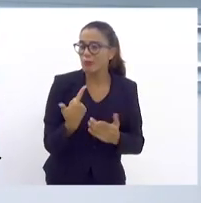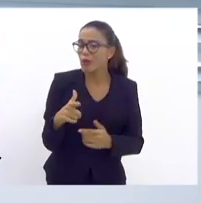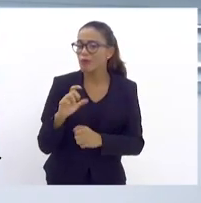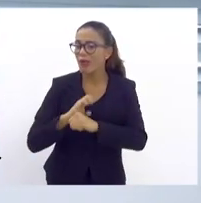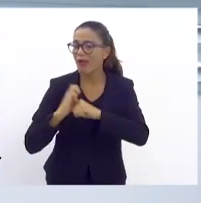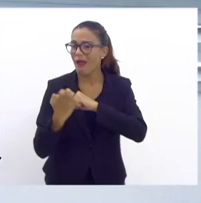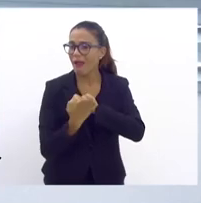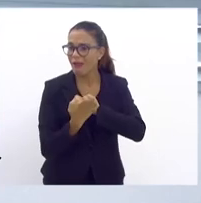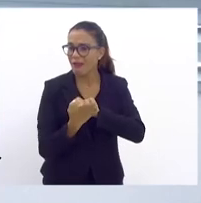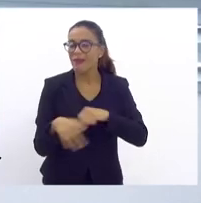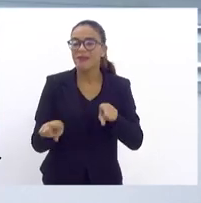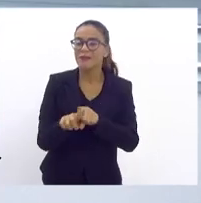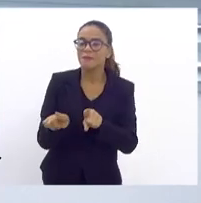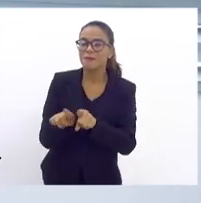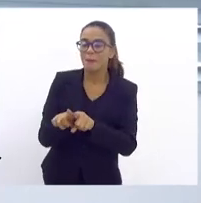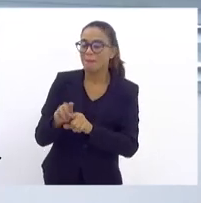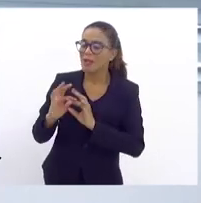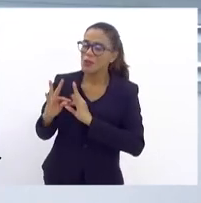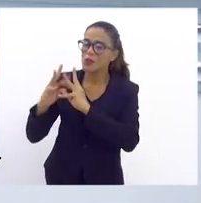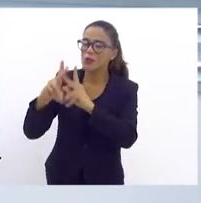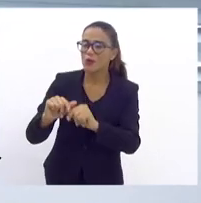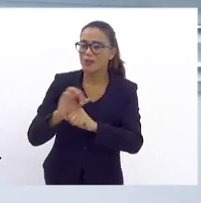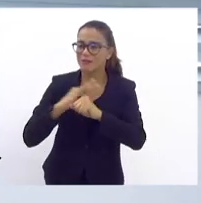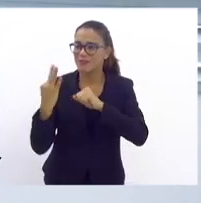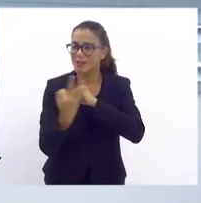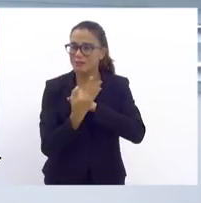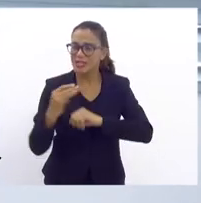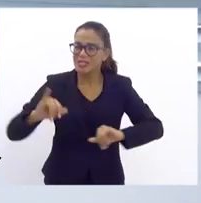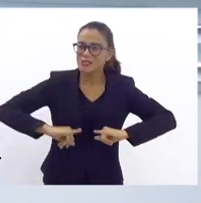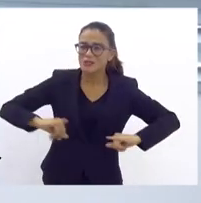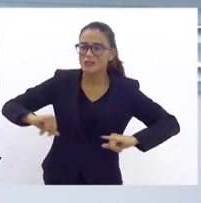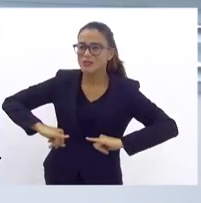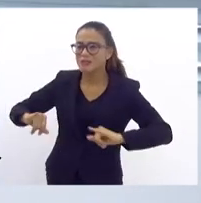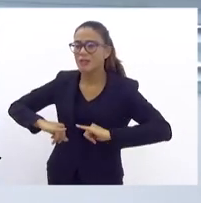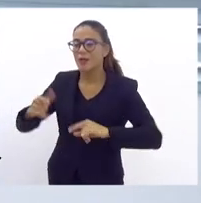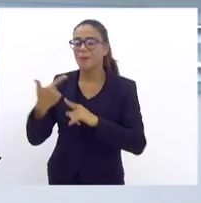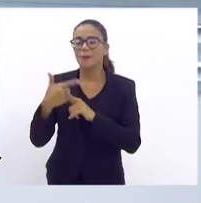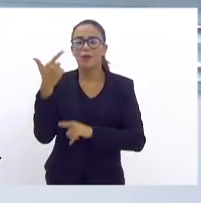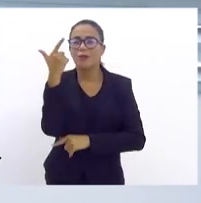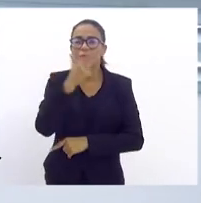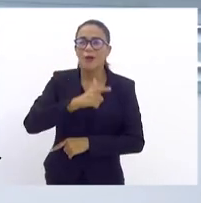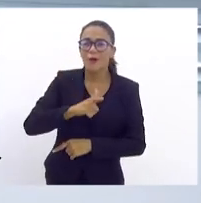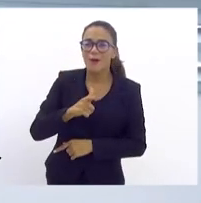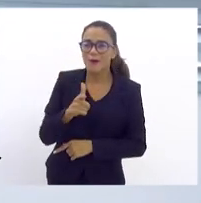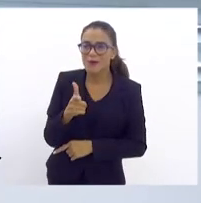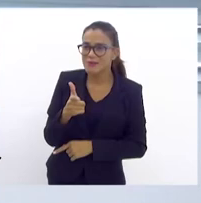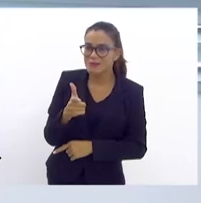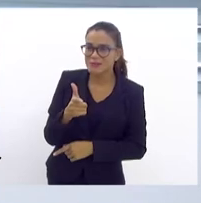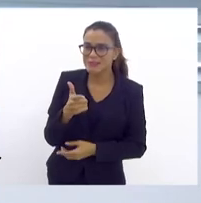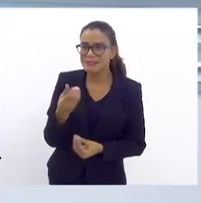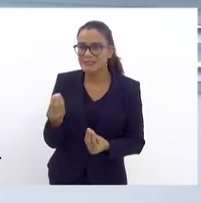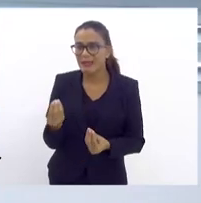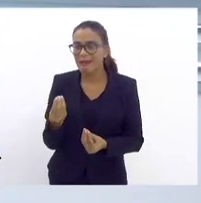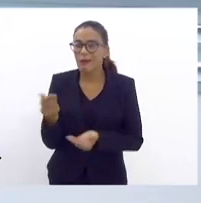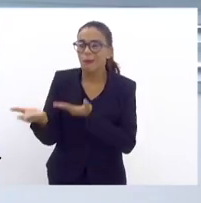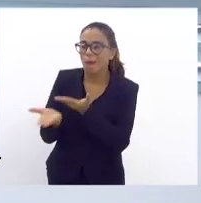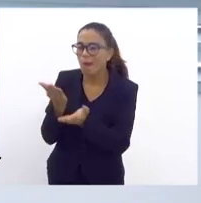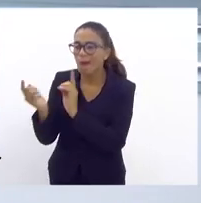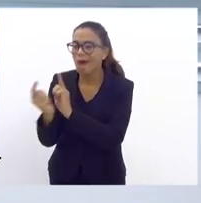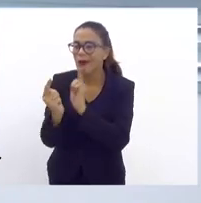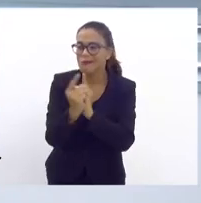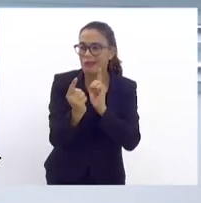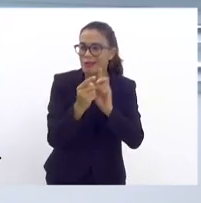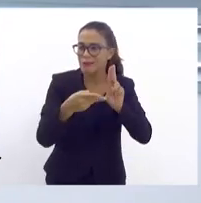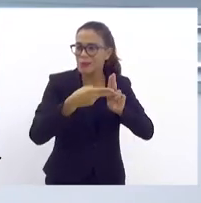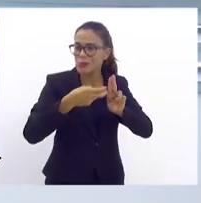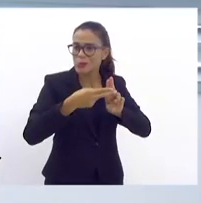mediador todas as famílias que estão em sofrimento porque não conseguem né um atendimento junto